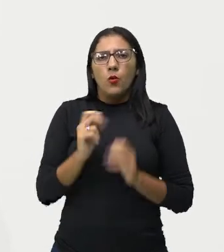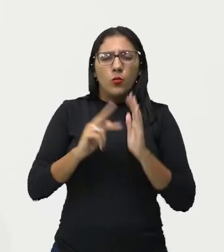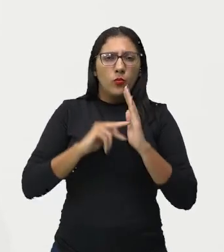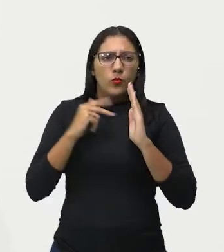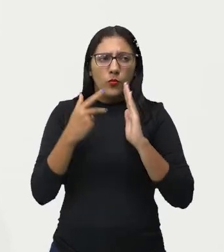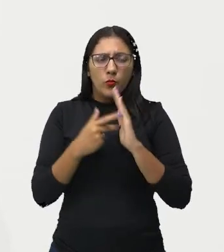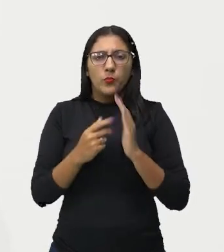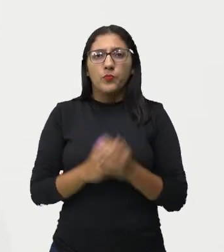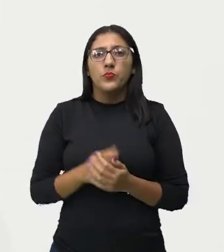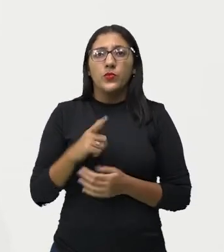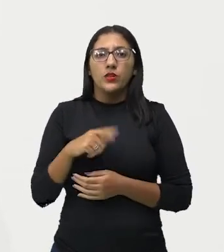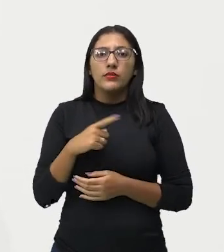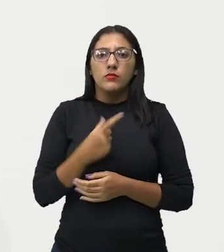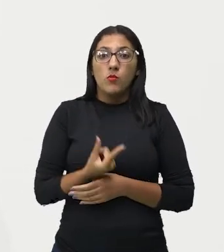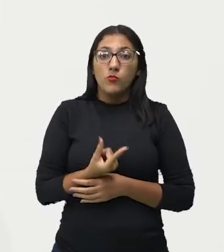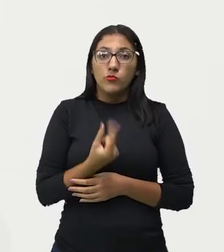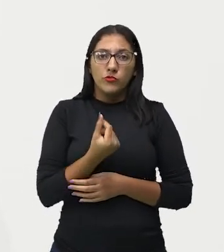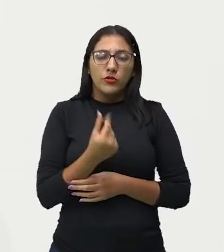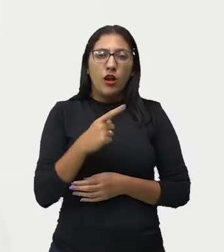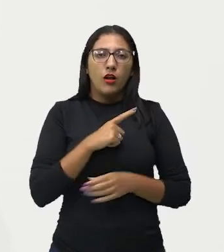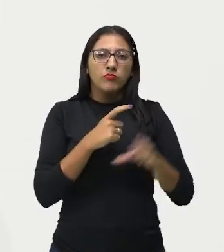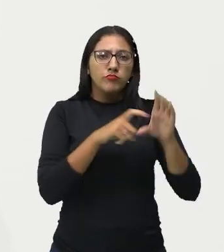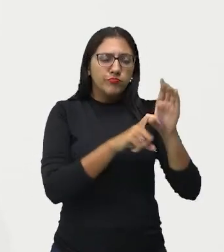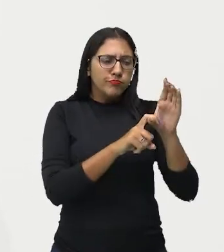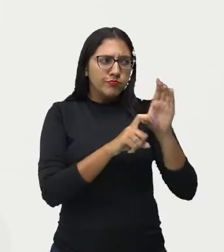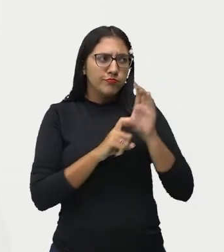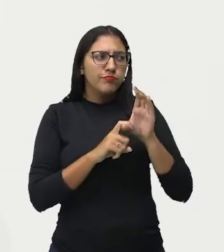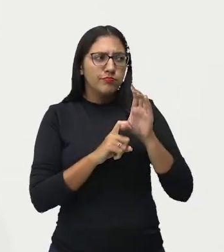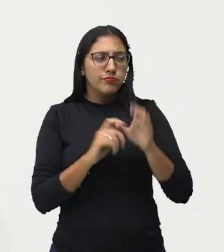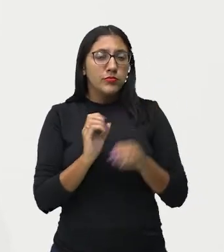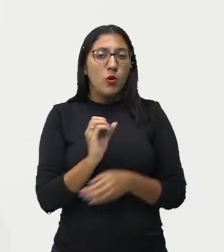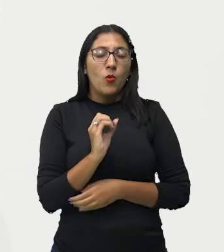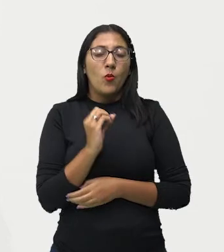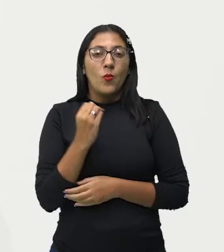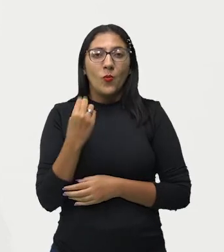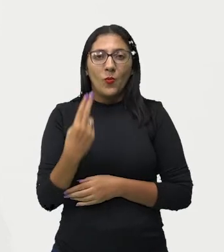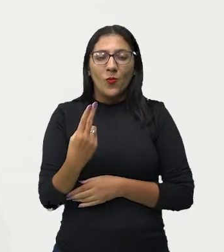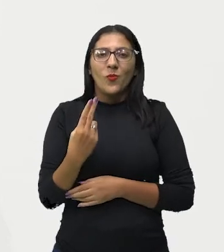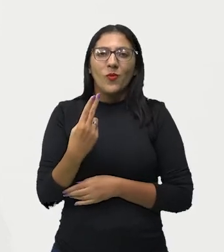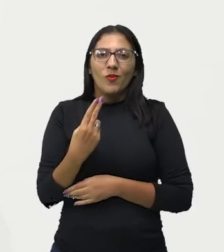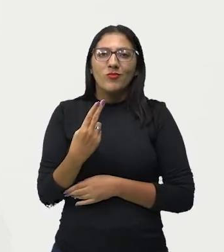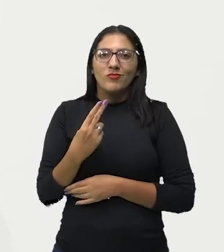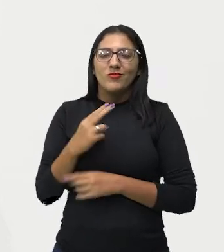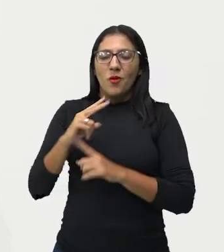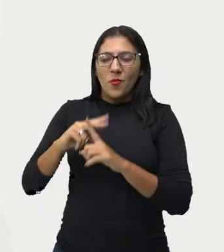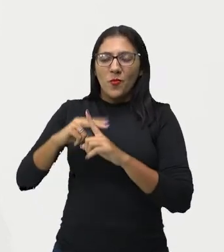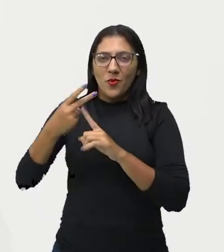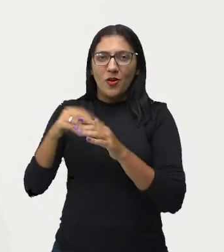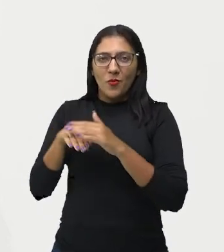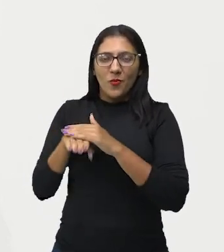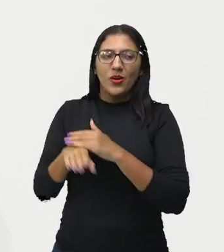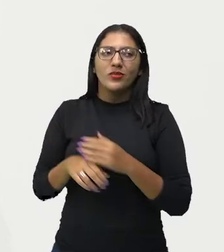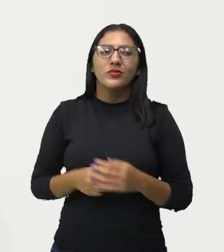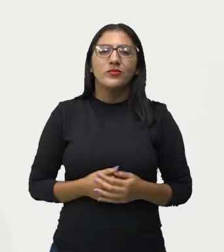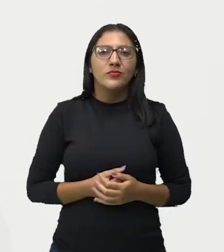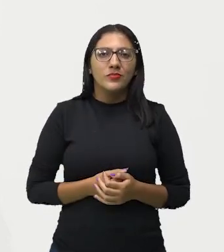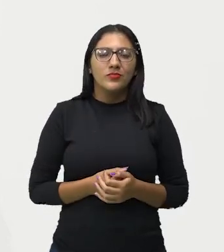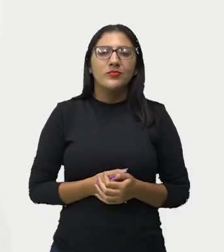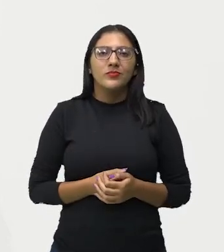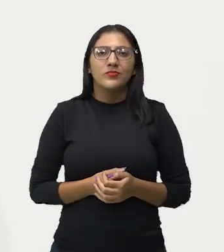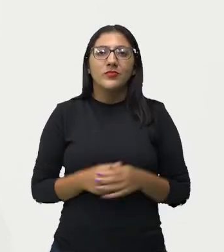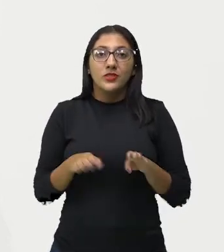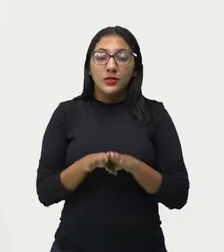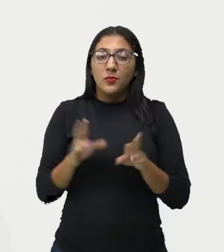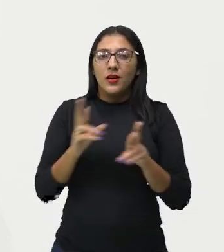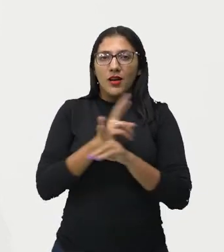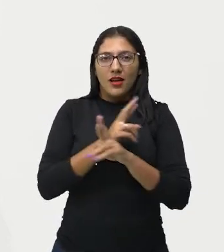a quantia emprestada ou investida, tá legal? Isso é um capital. Faz também relação capital é